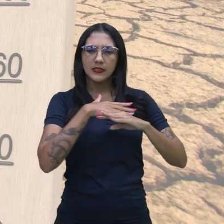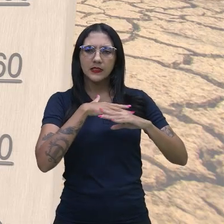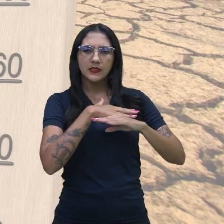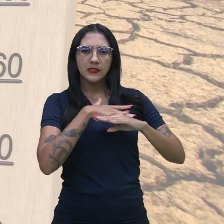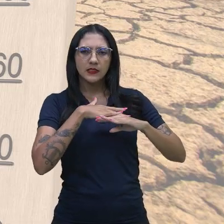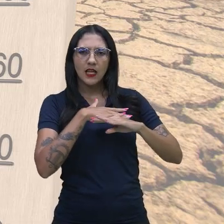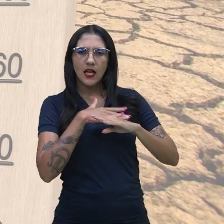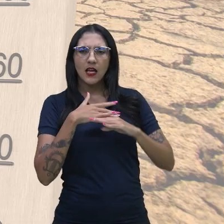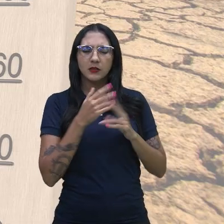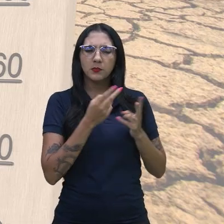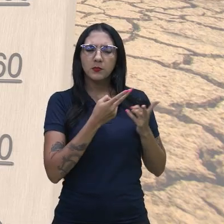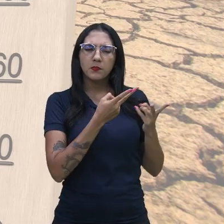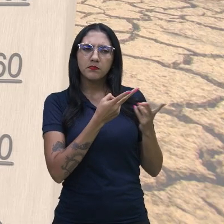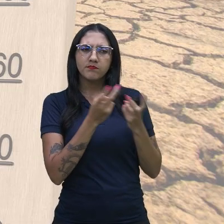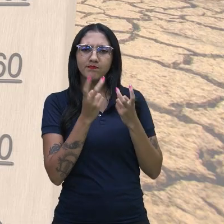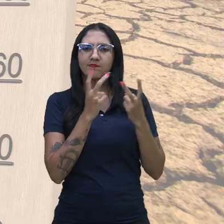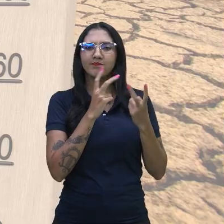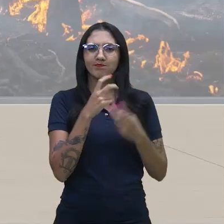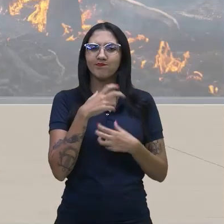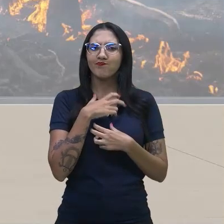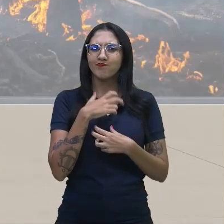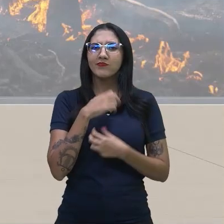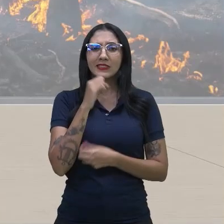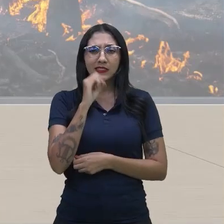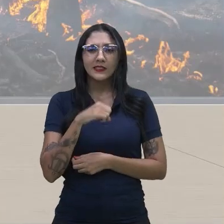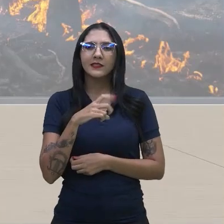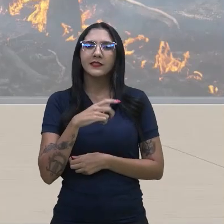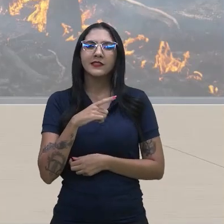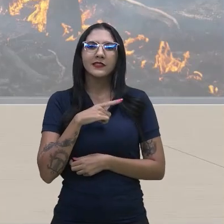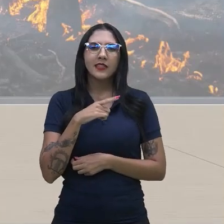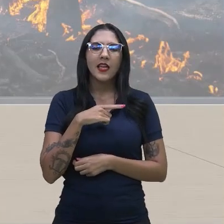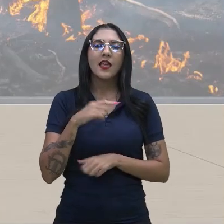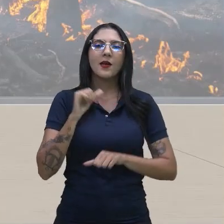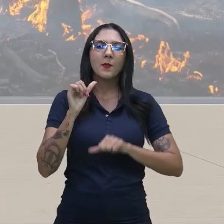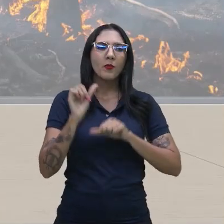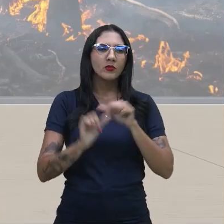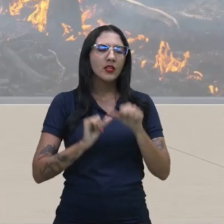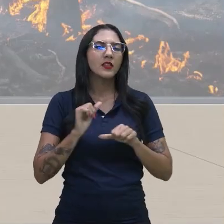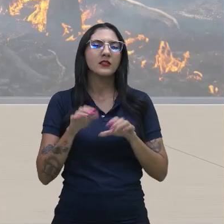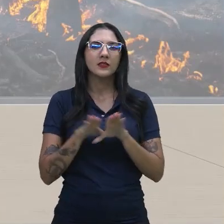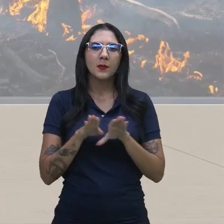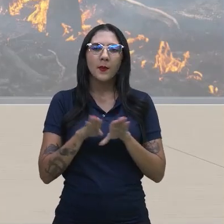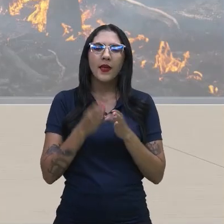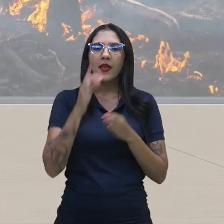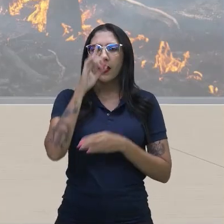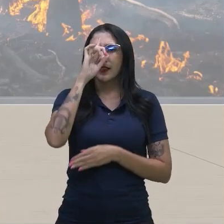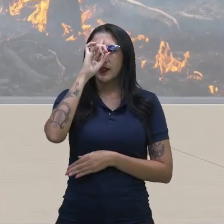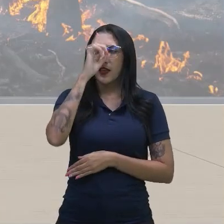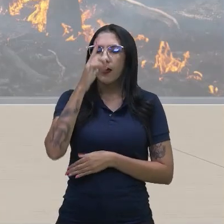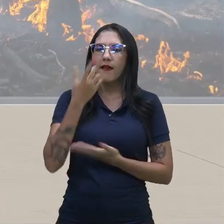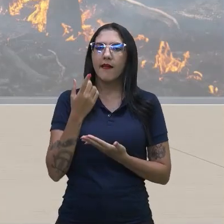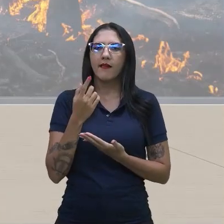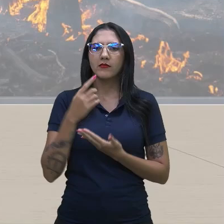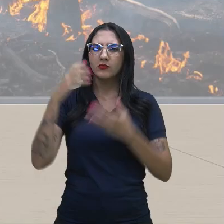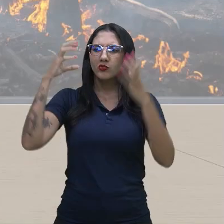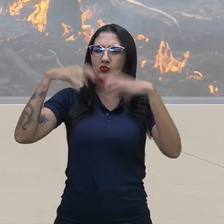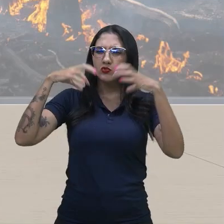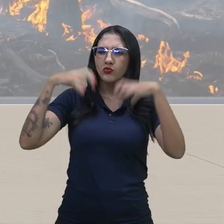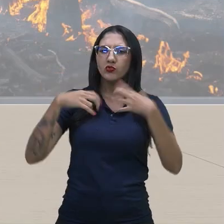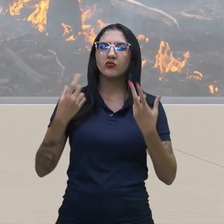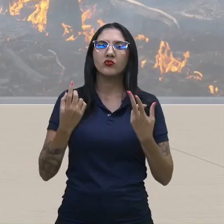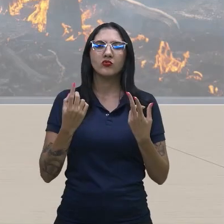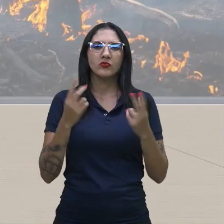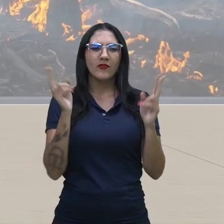há uma mudança, né, climática. A chuva, né, os ventos, agora